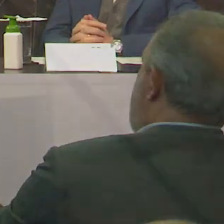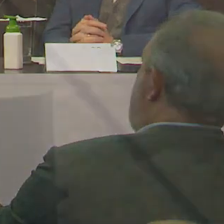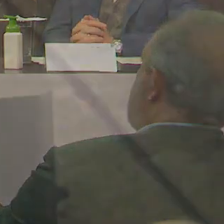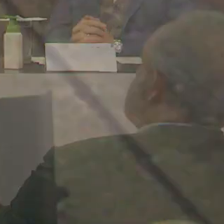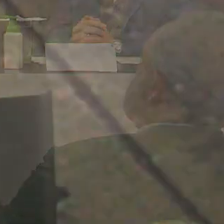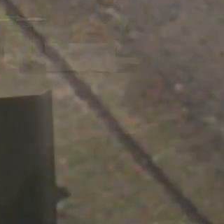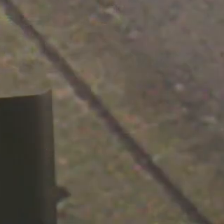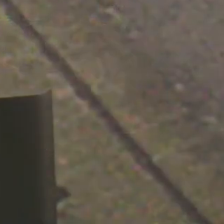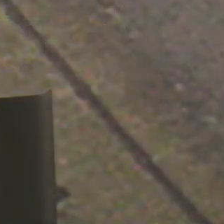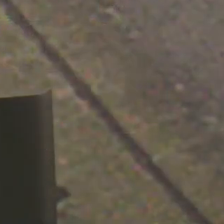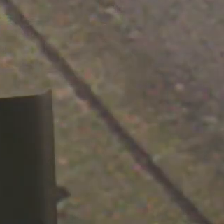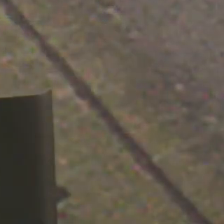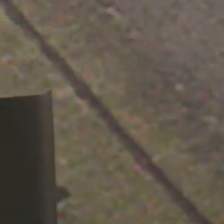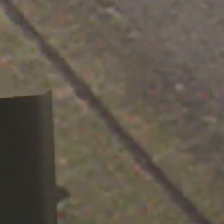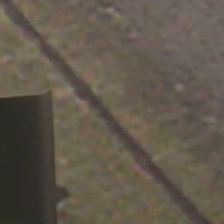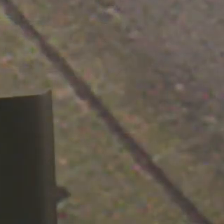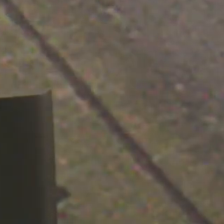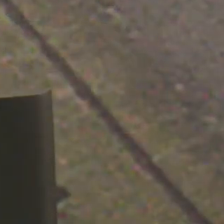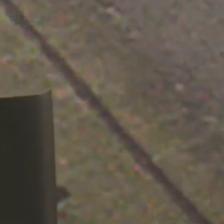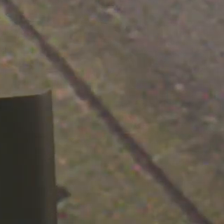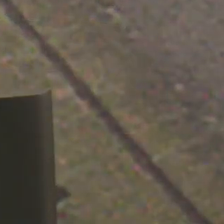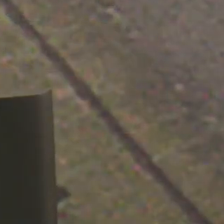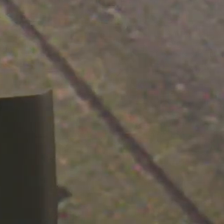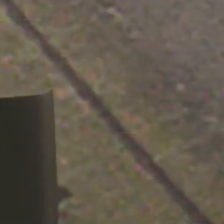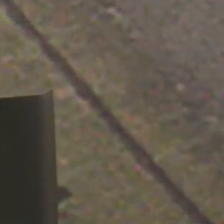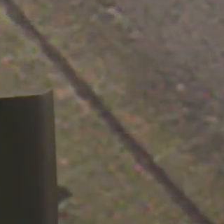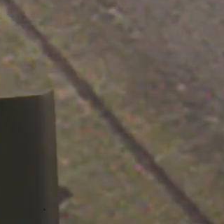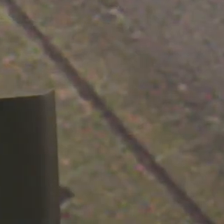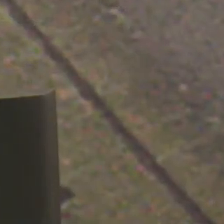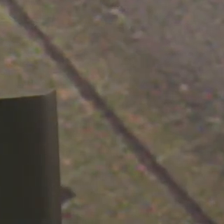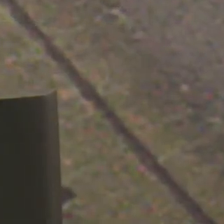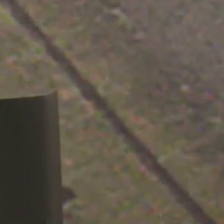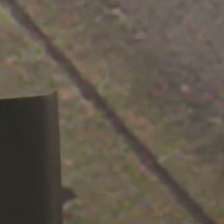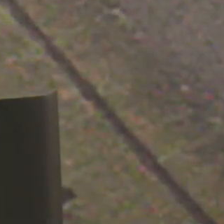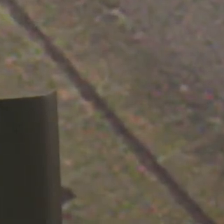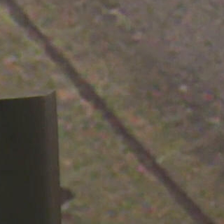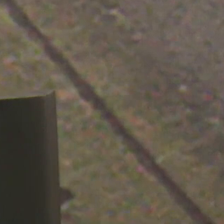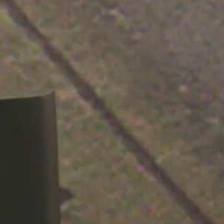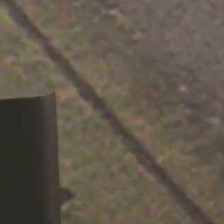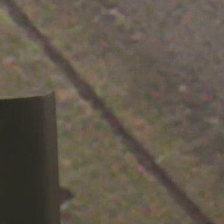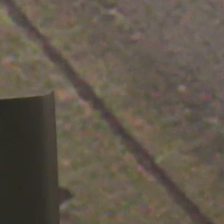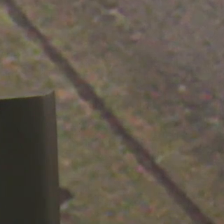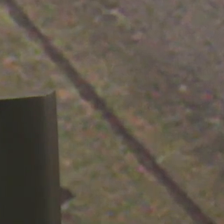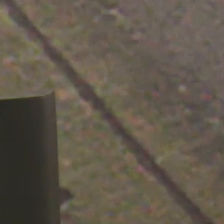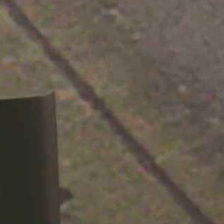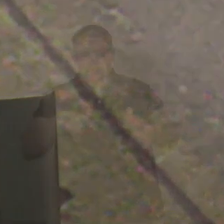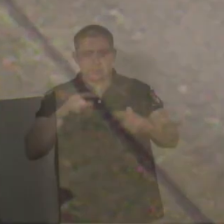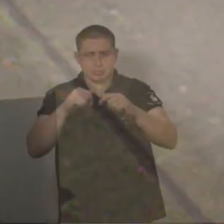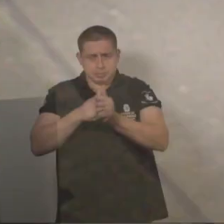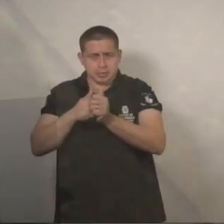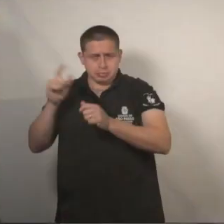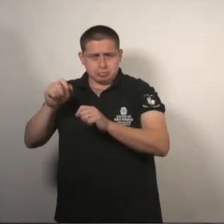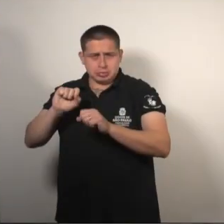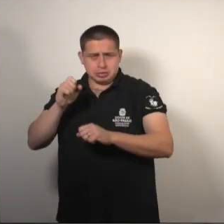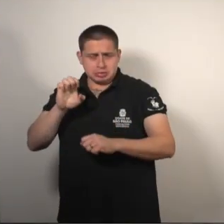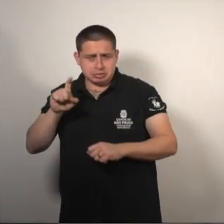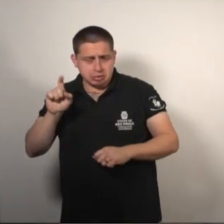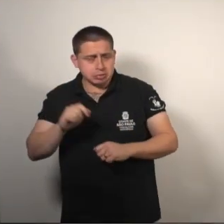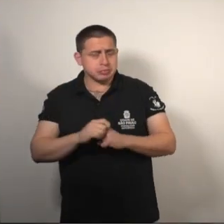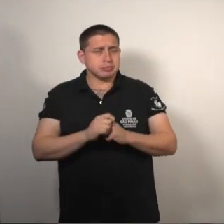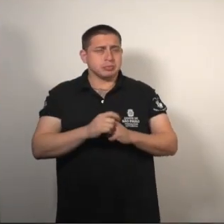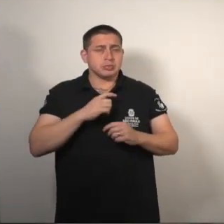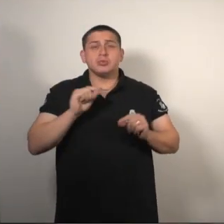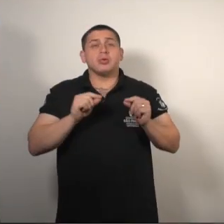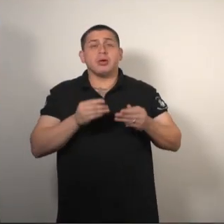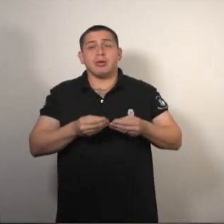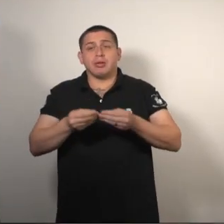Bom dia. Nós tivemos um pequeno atraso porque o prefeito estava numa outra agenda super importante aqui na Praça da Sé, que é a entrega de